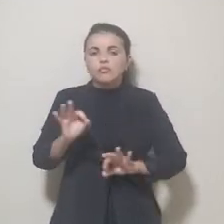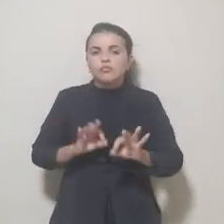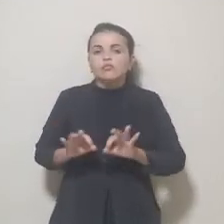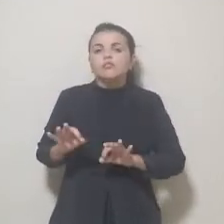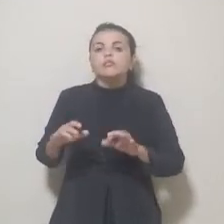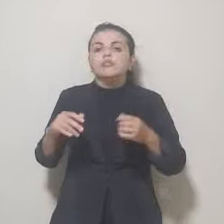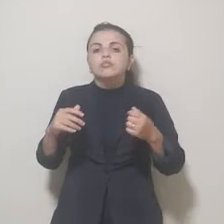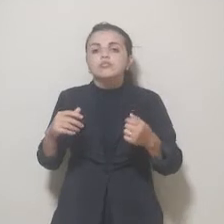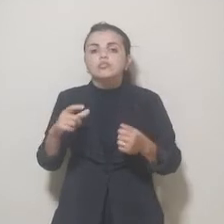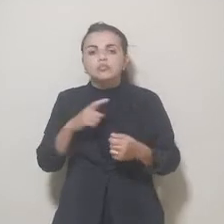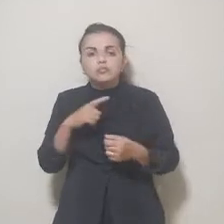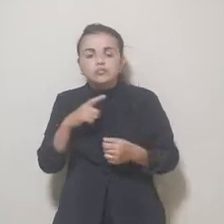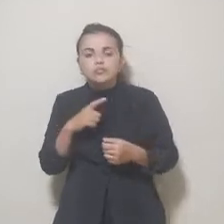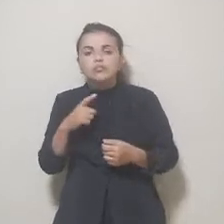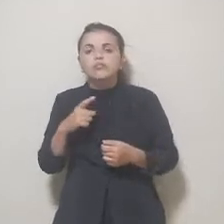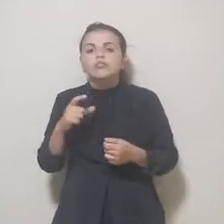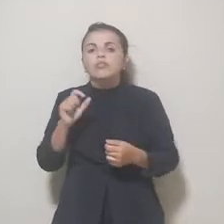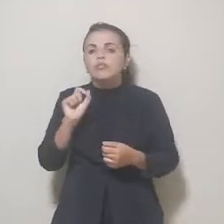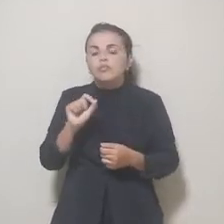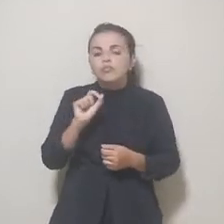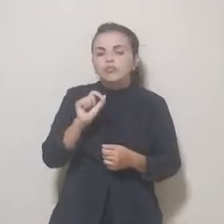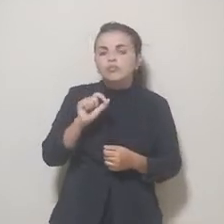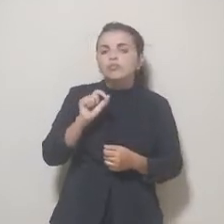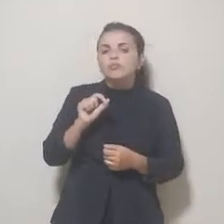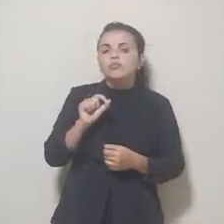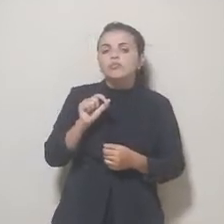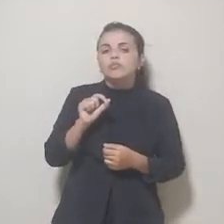cerebral. Então, ela tem a função de produzir